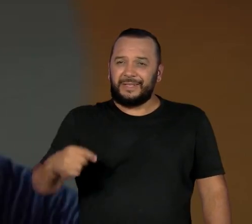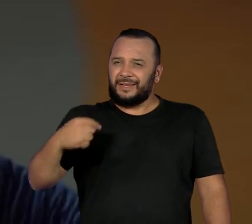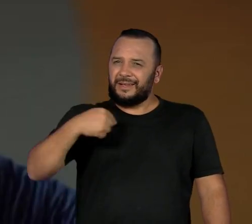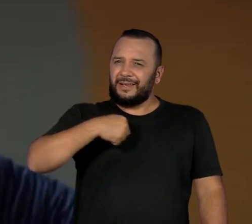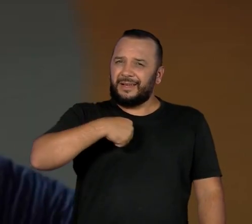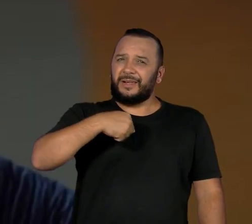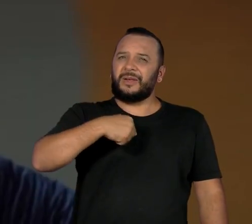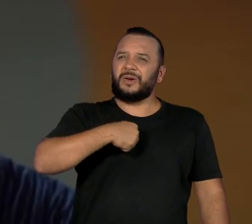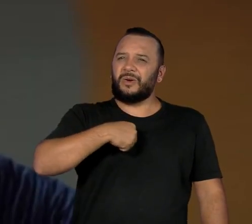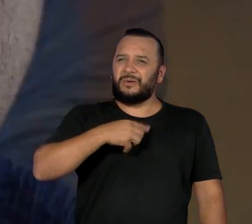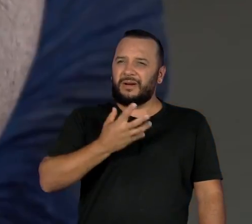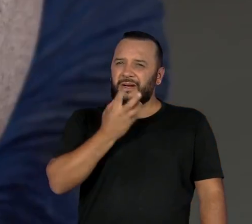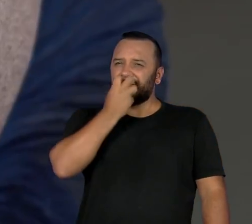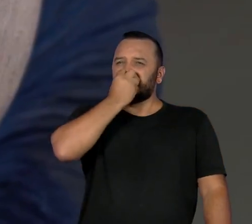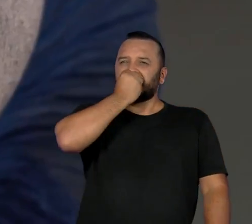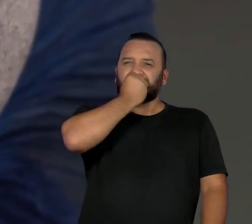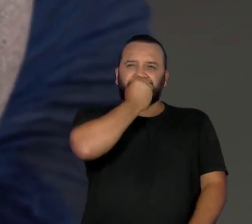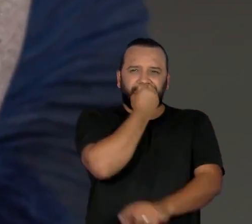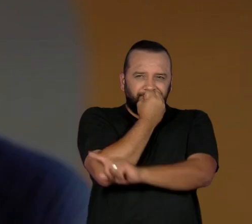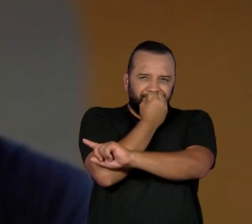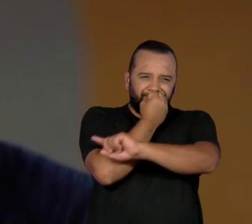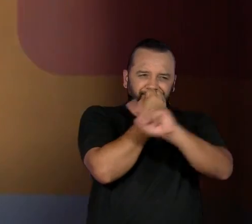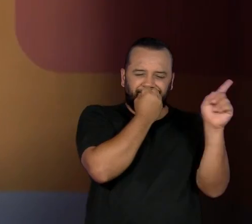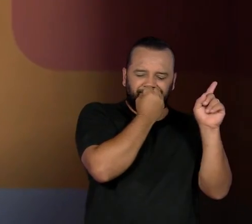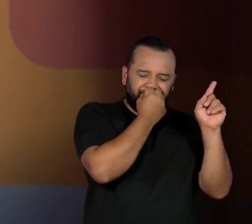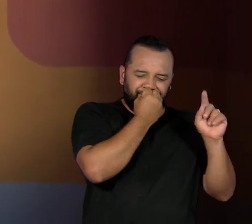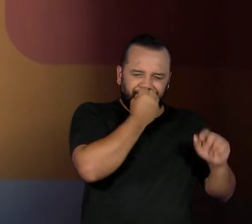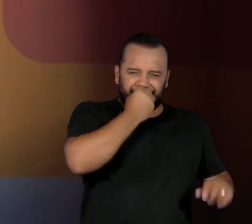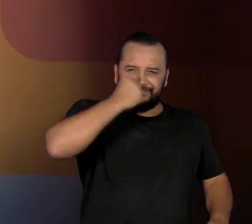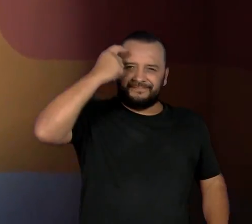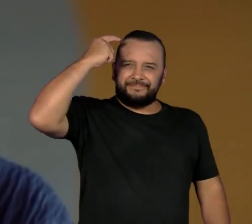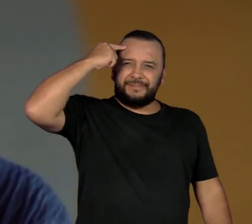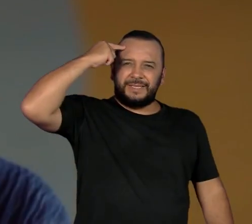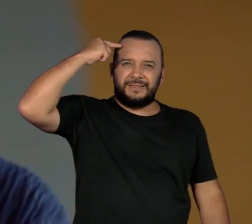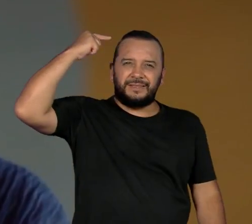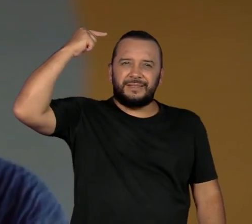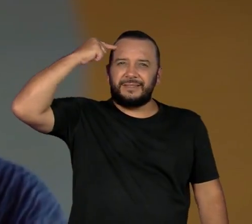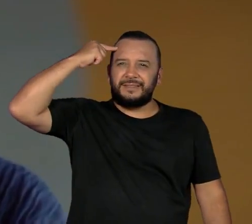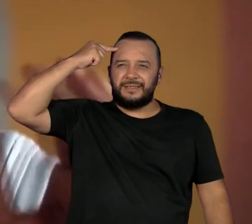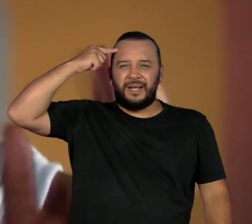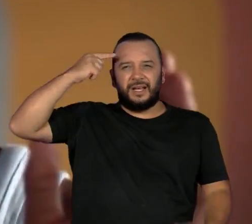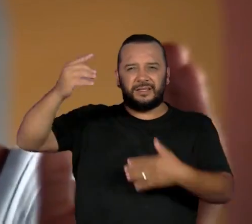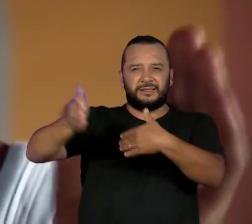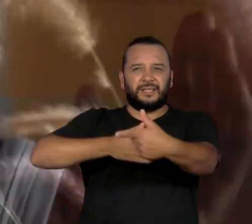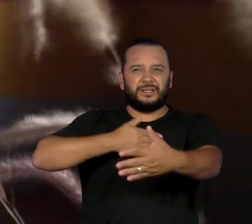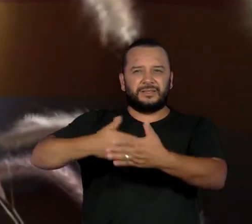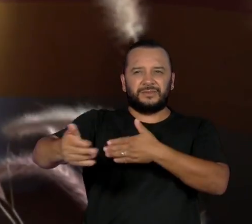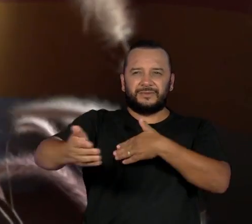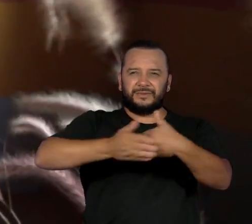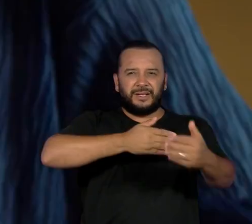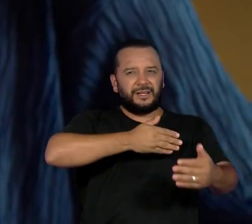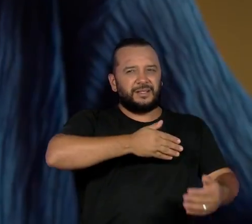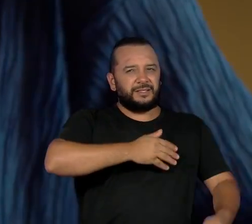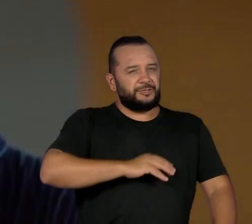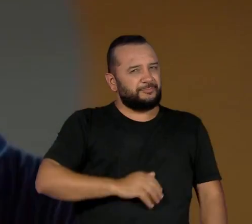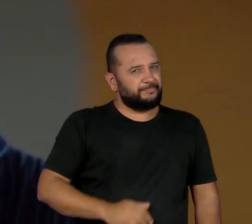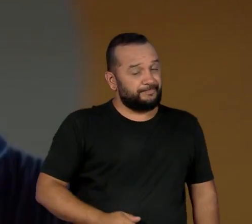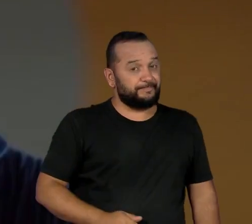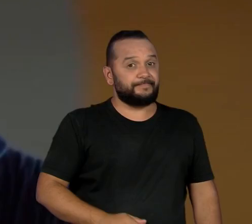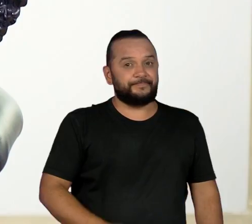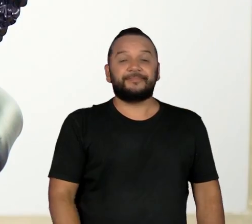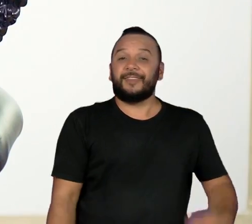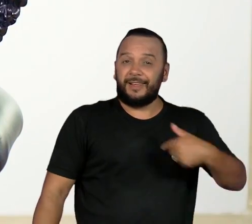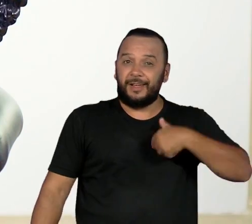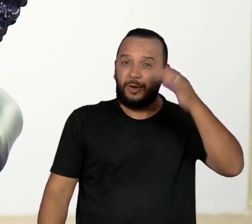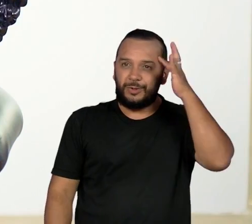me calar e pensar que tanto faz. Eu sou um